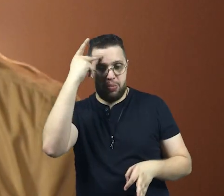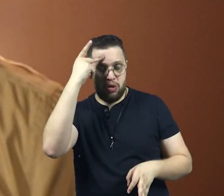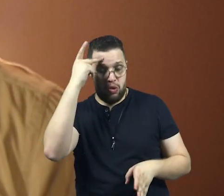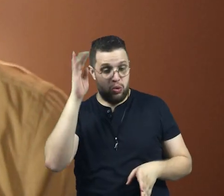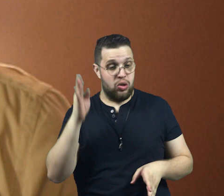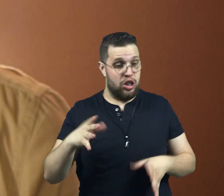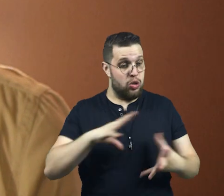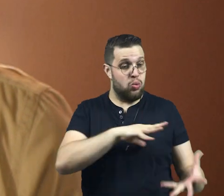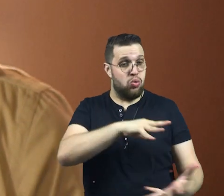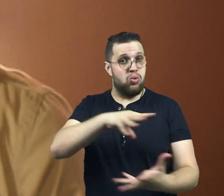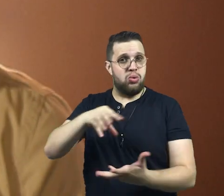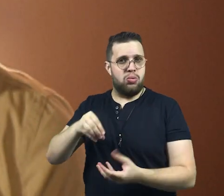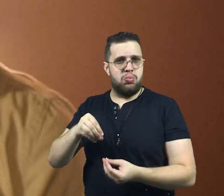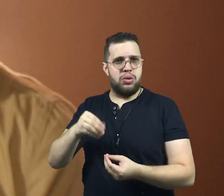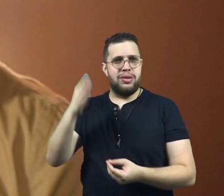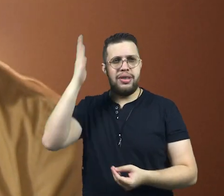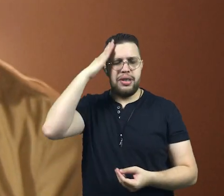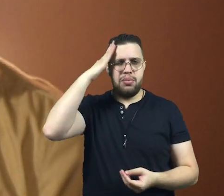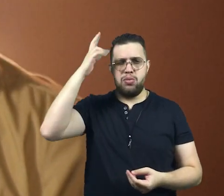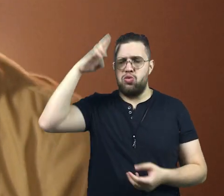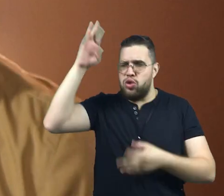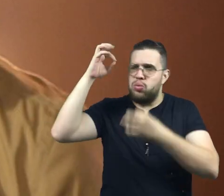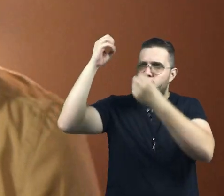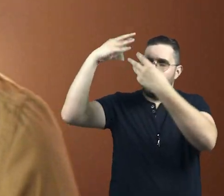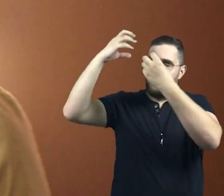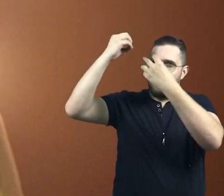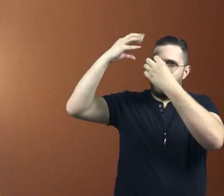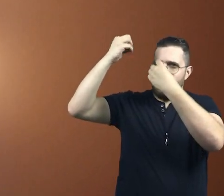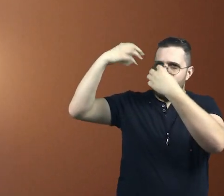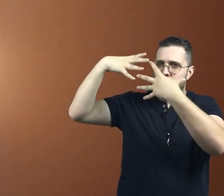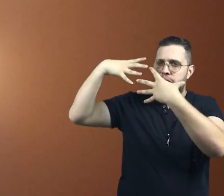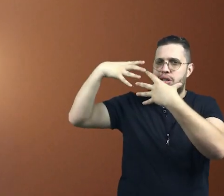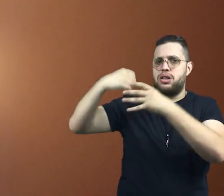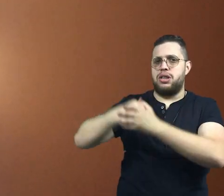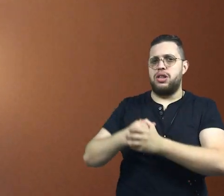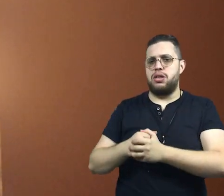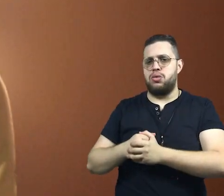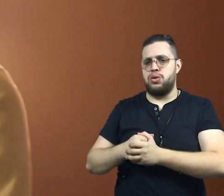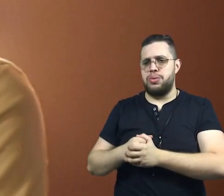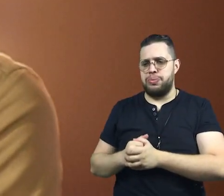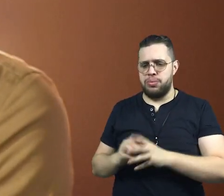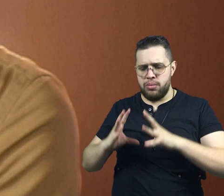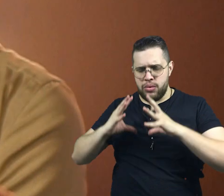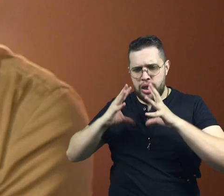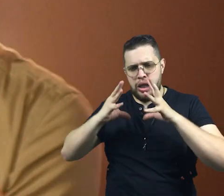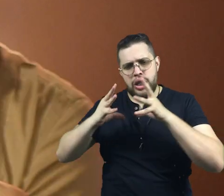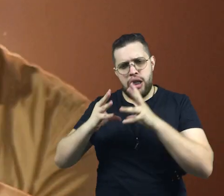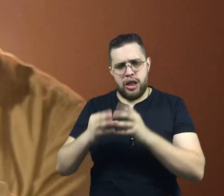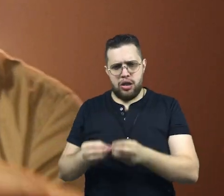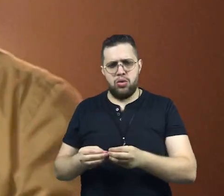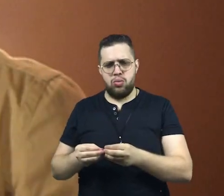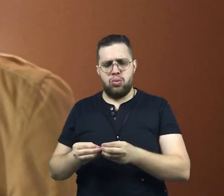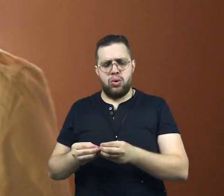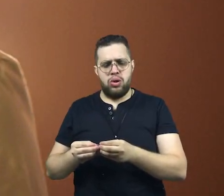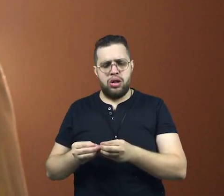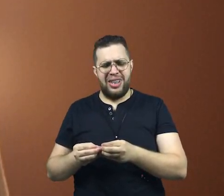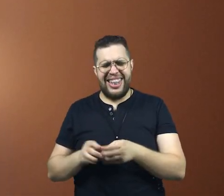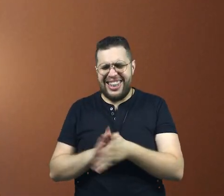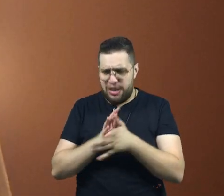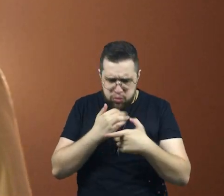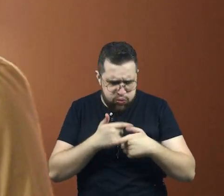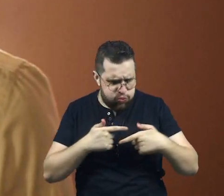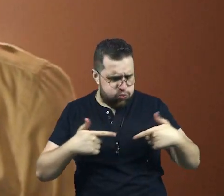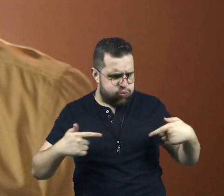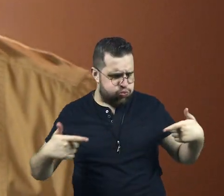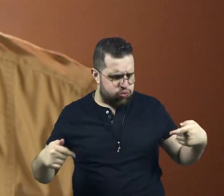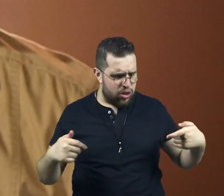mundo. Sabe, o Senhor tem me ensinado até em relação a toda essa... É uma guerra que está